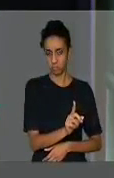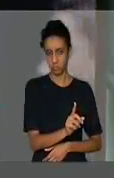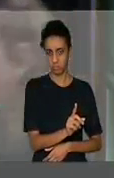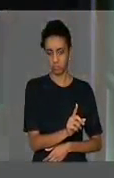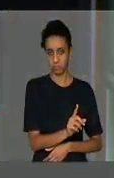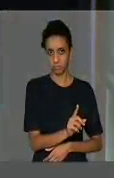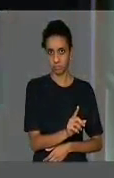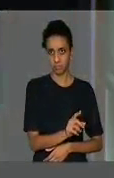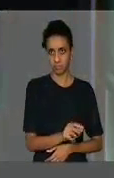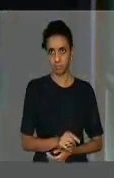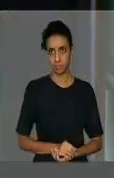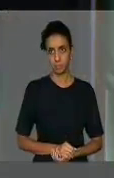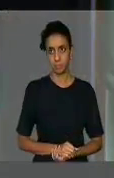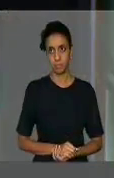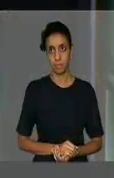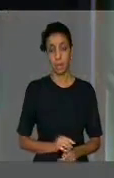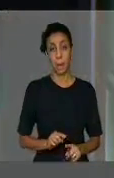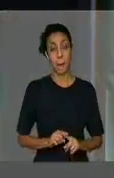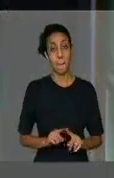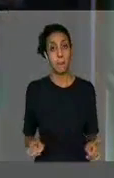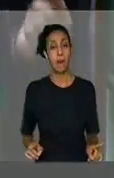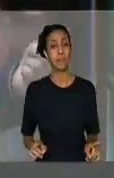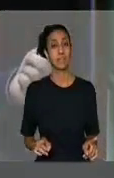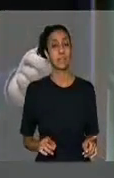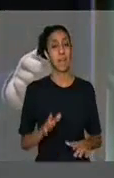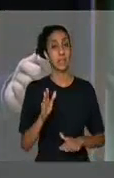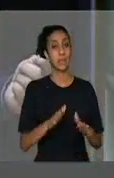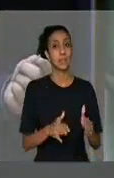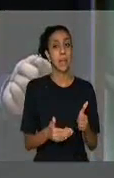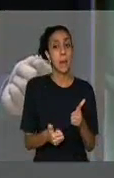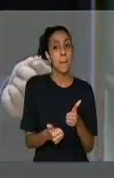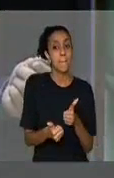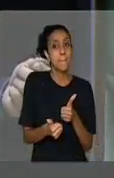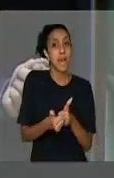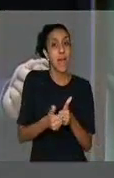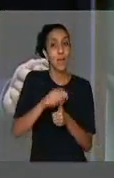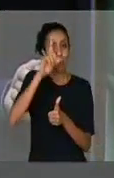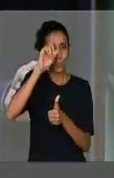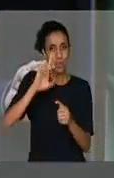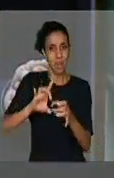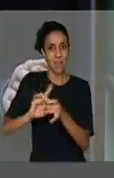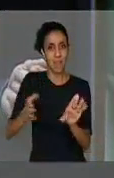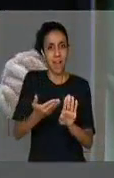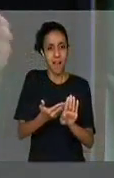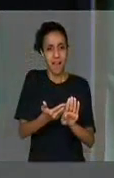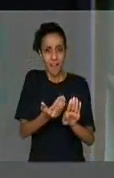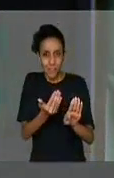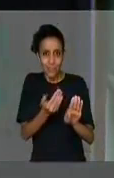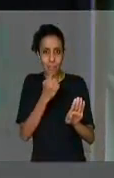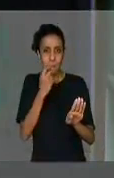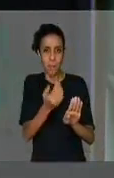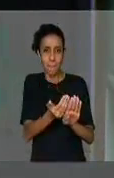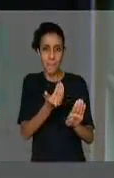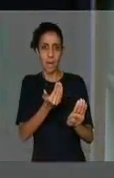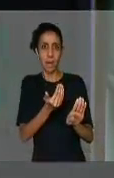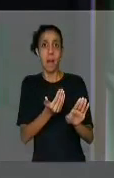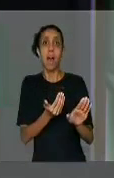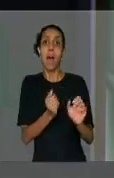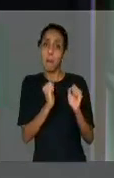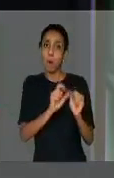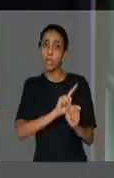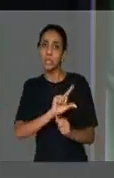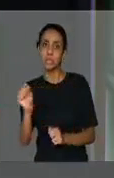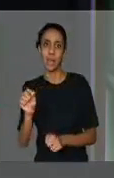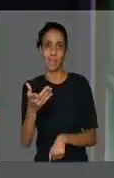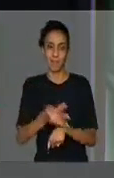Não. É, em geral, quando está próximo de ser libertado. Então, por que inviabilizar, por